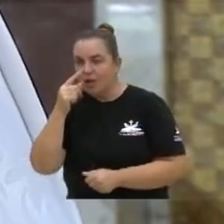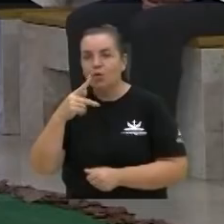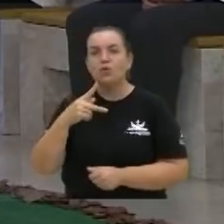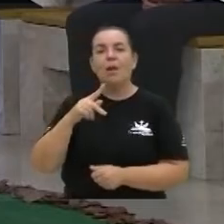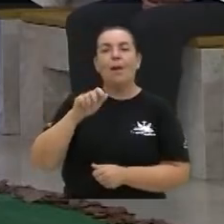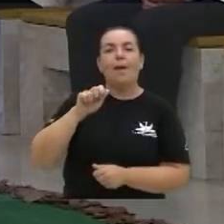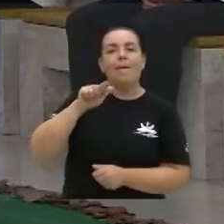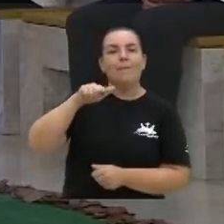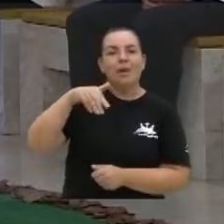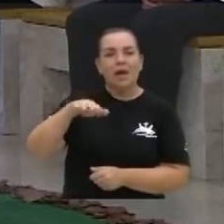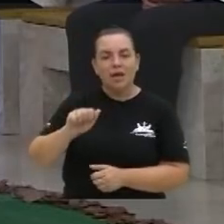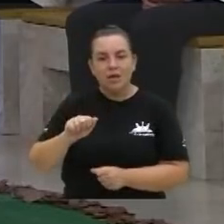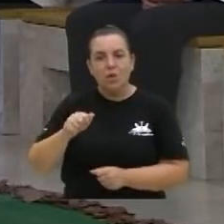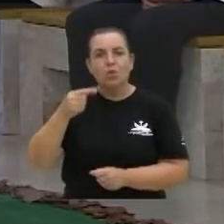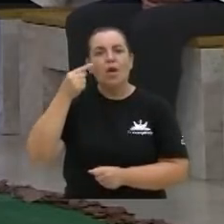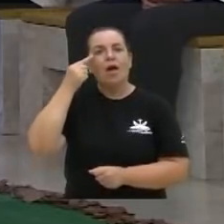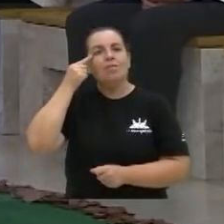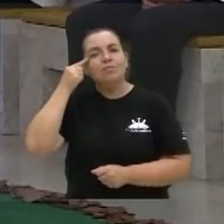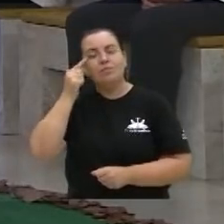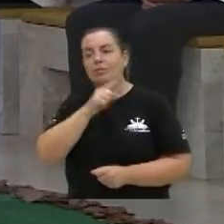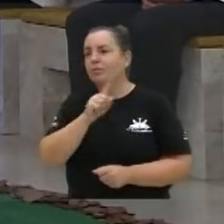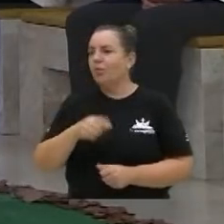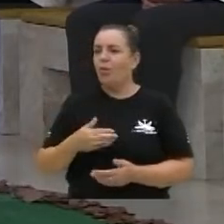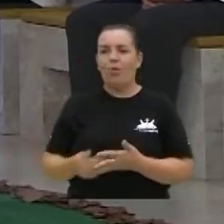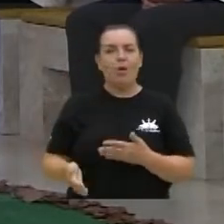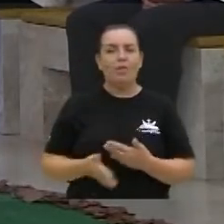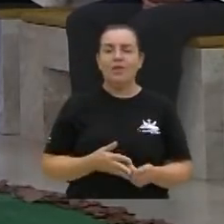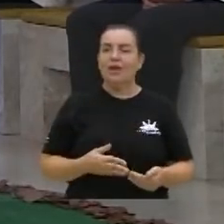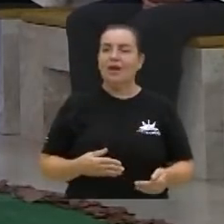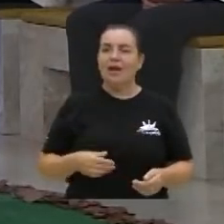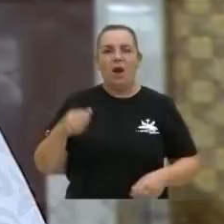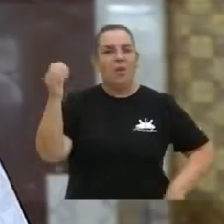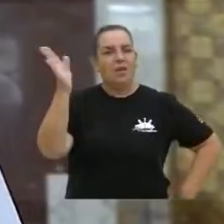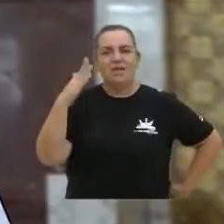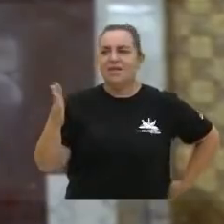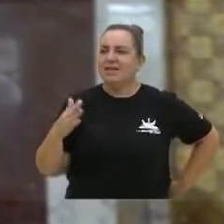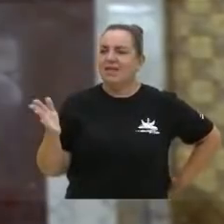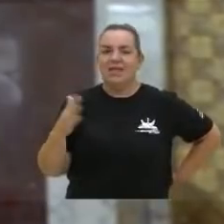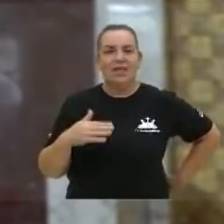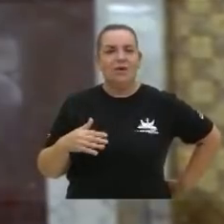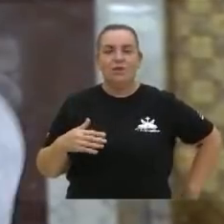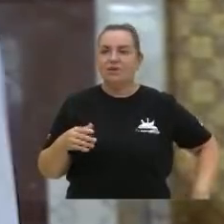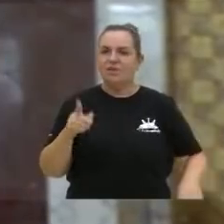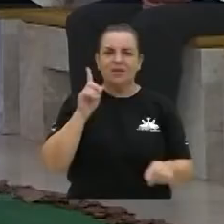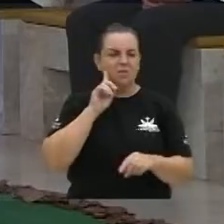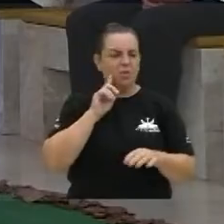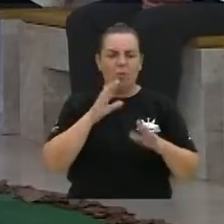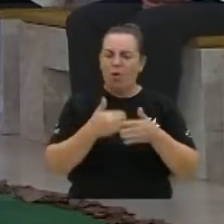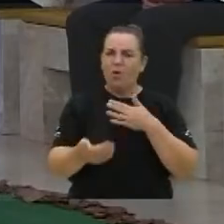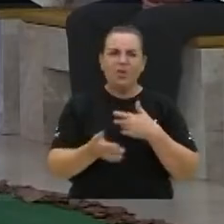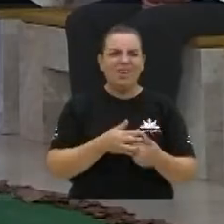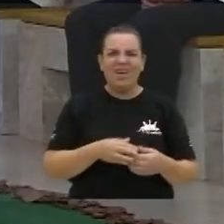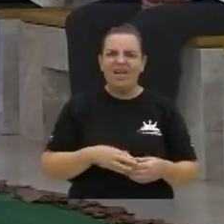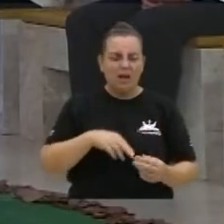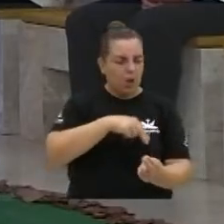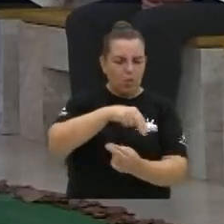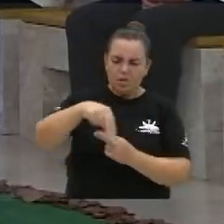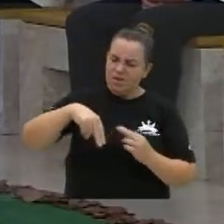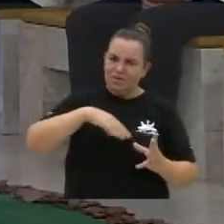os asiáticos, os brasileiros, os americanos. A mensagem é